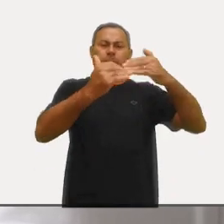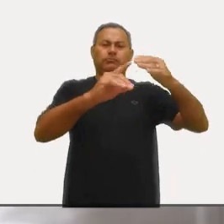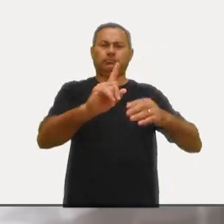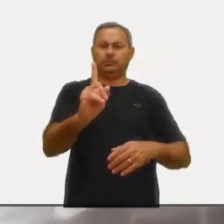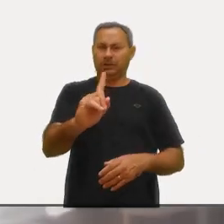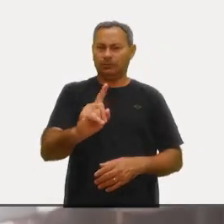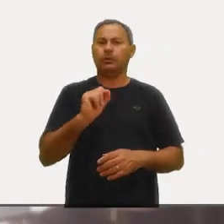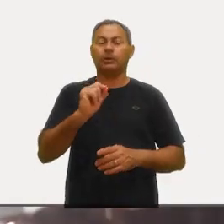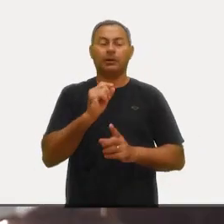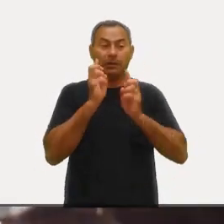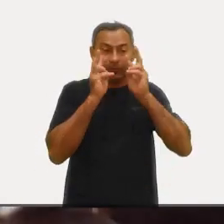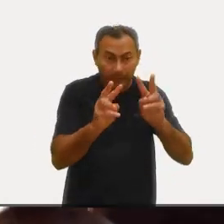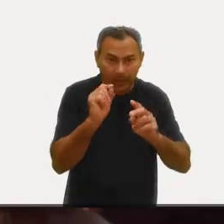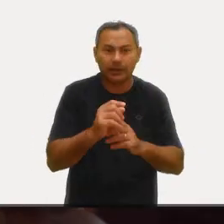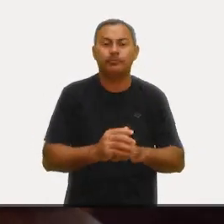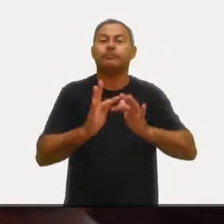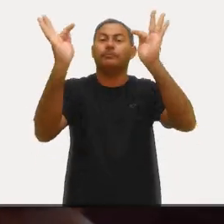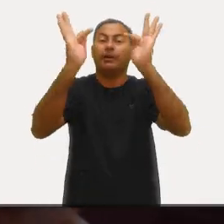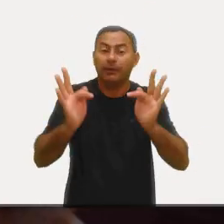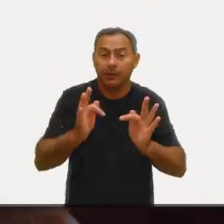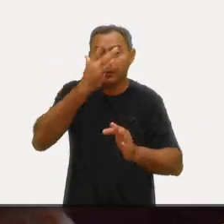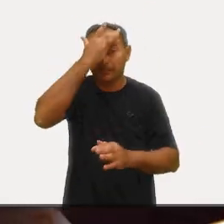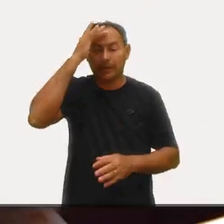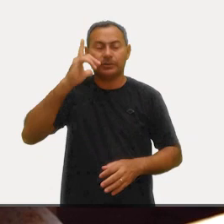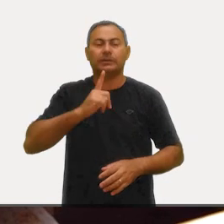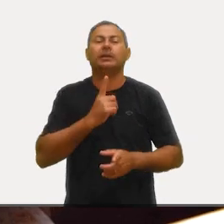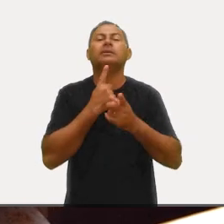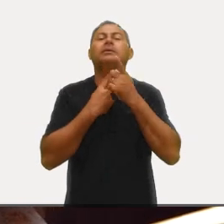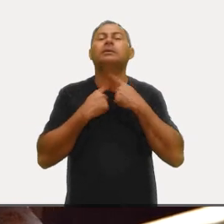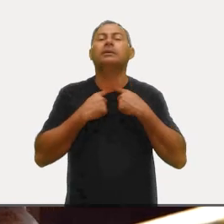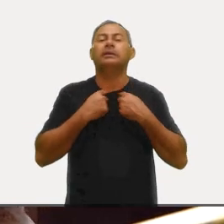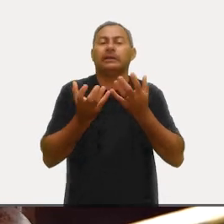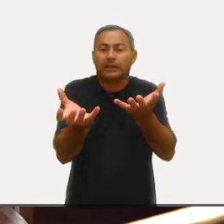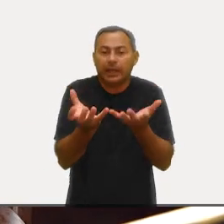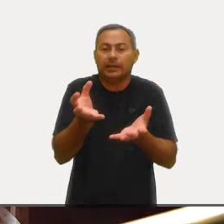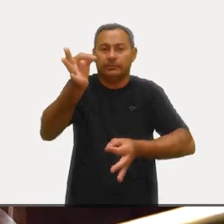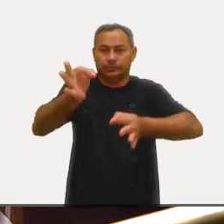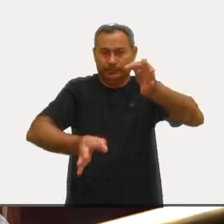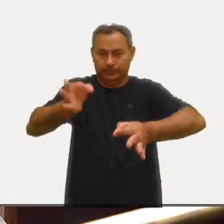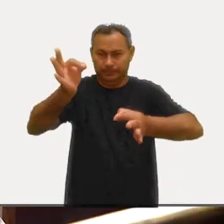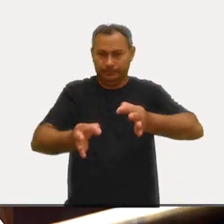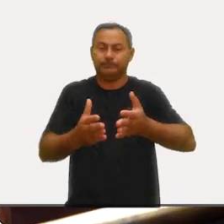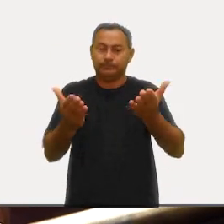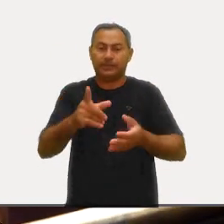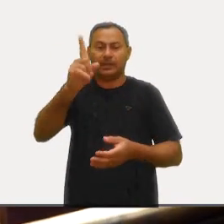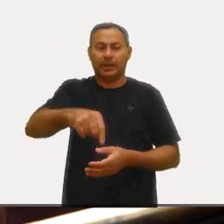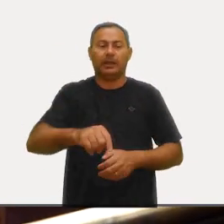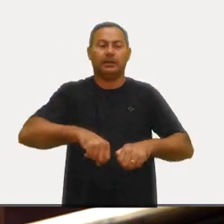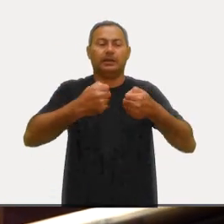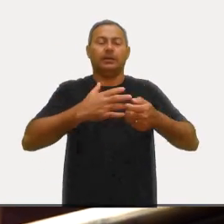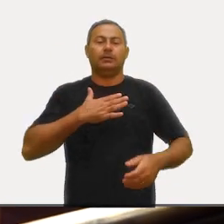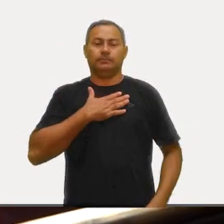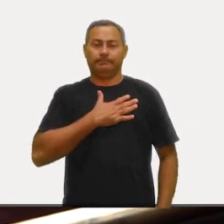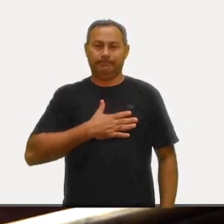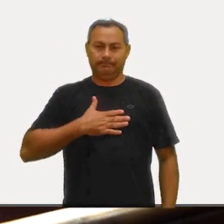prósperos. Não. O que encontramos é bem-aventurados os que têm fome e sede de justiça, pois